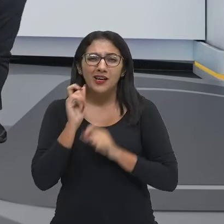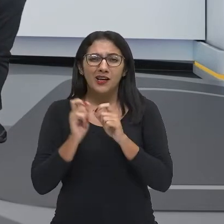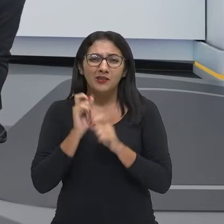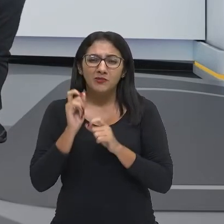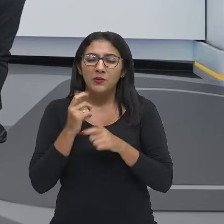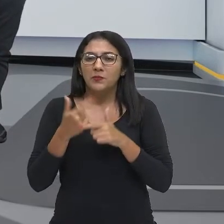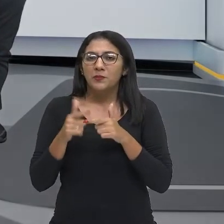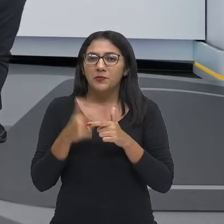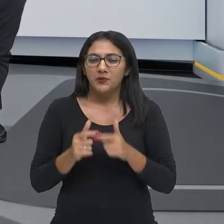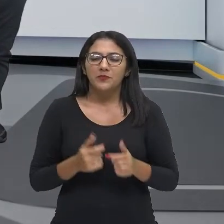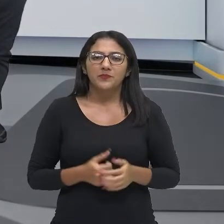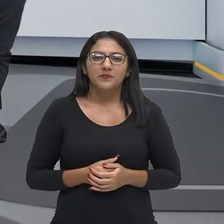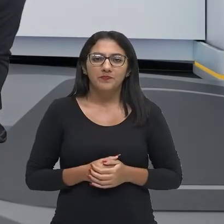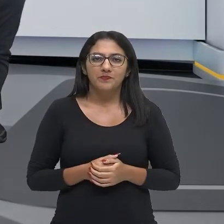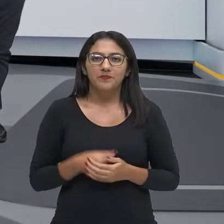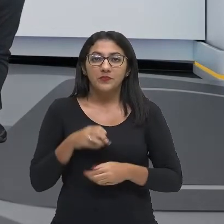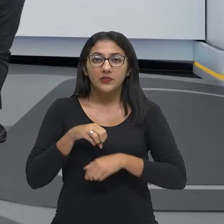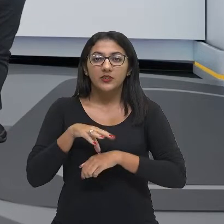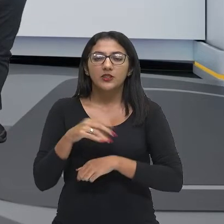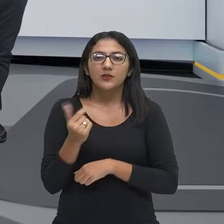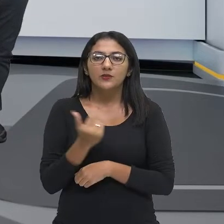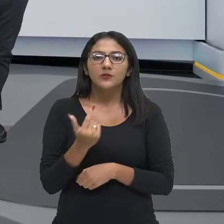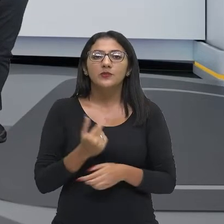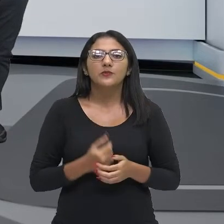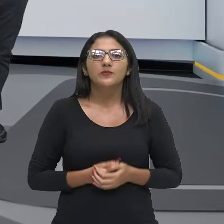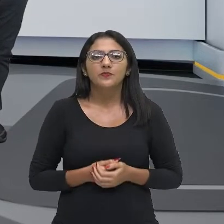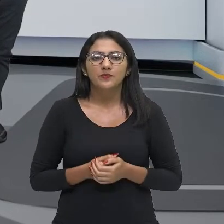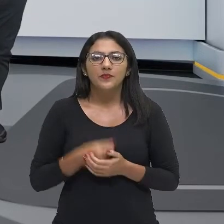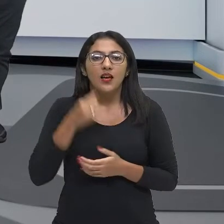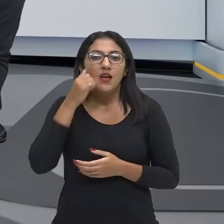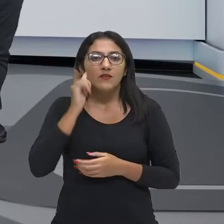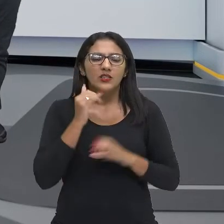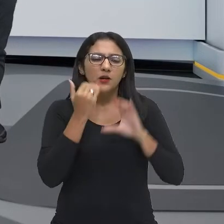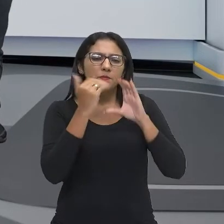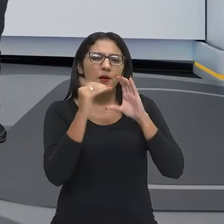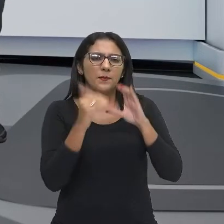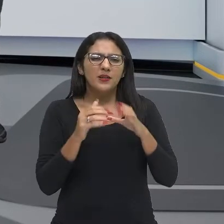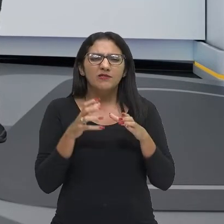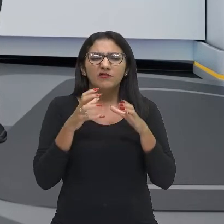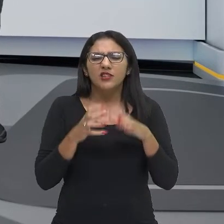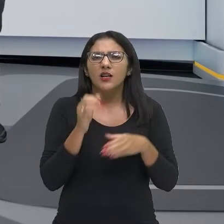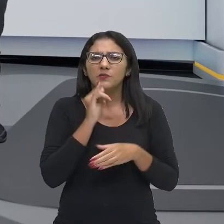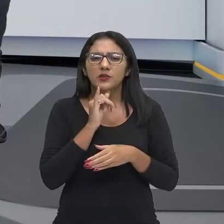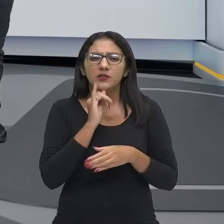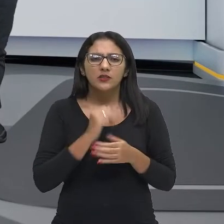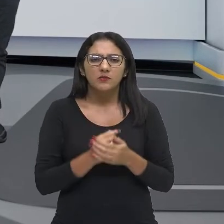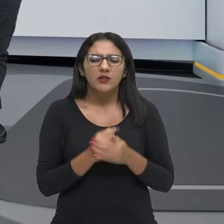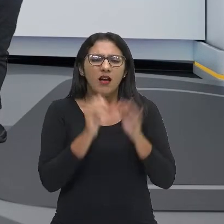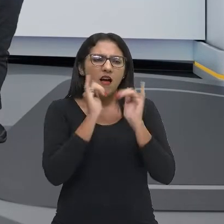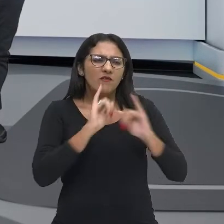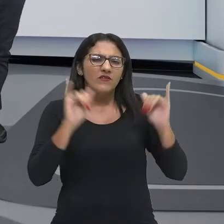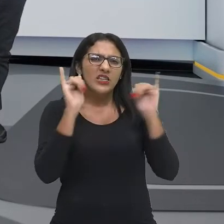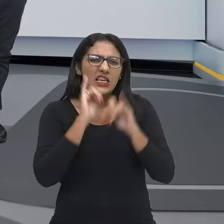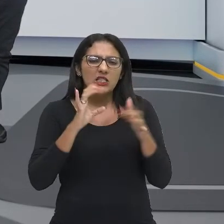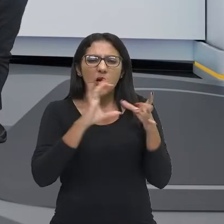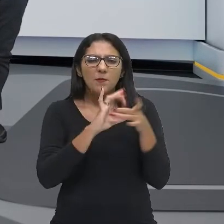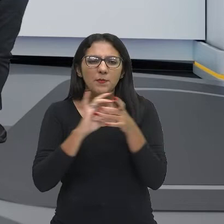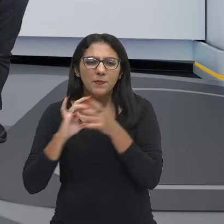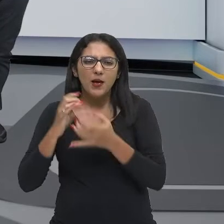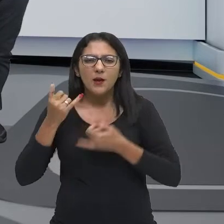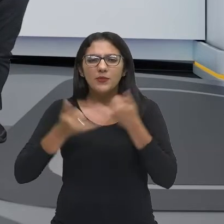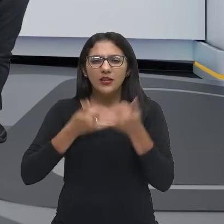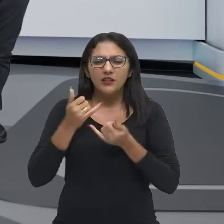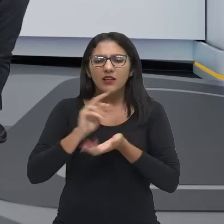todos. Vamos para a dica 2. Evite encaminhar mensagens chatas, propagandas, correntes e